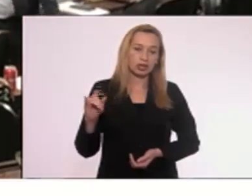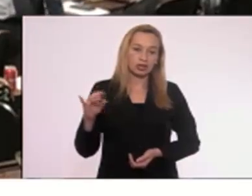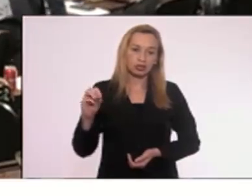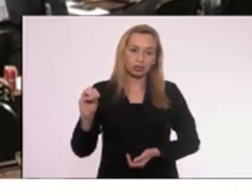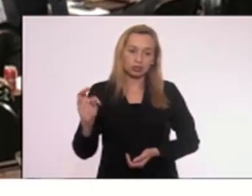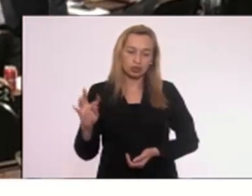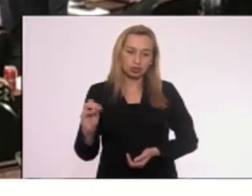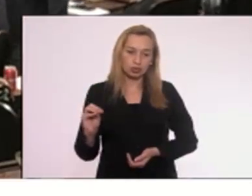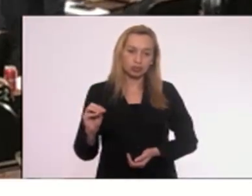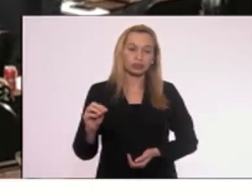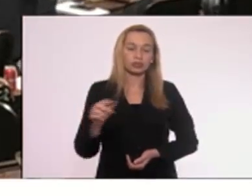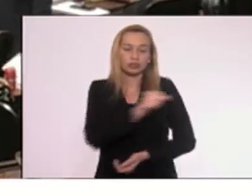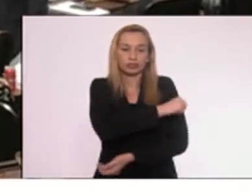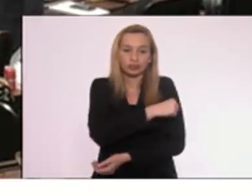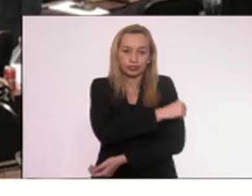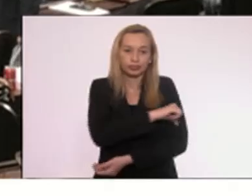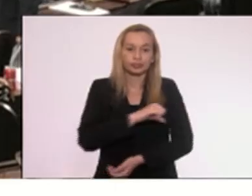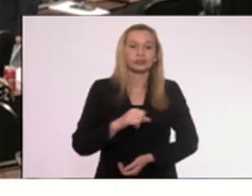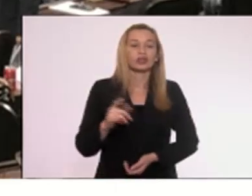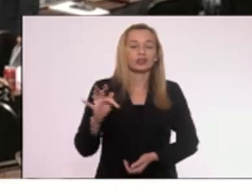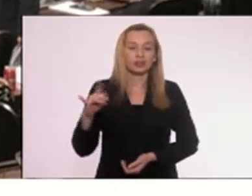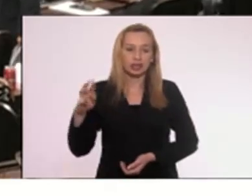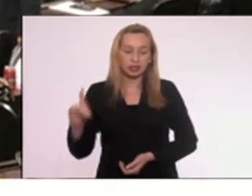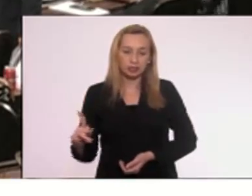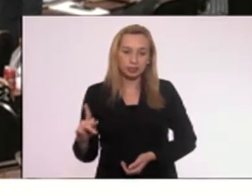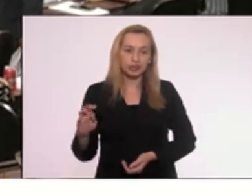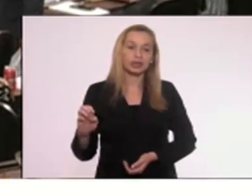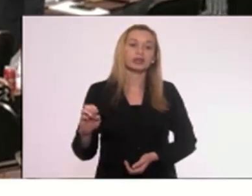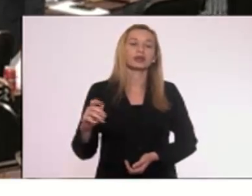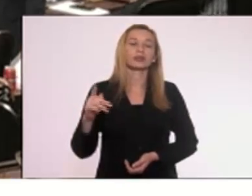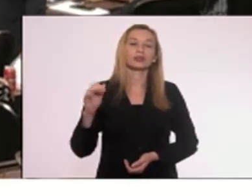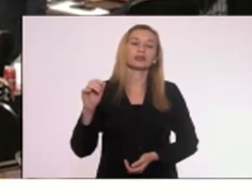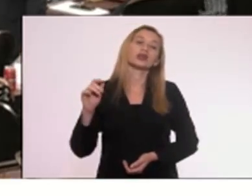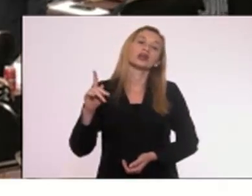Augusto, deputada enfermeira Regiane, deputado Felipe Soares, deputado Felipe Pobel,